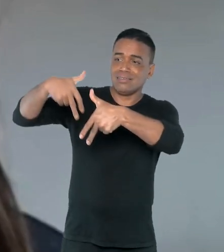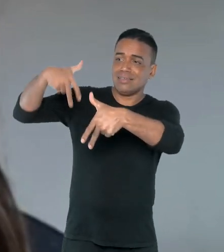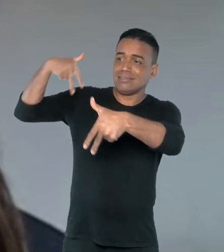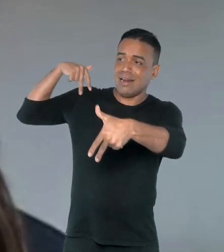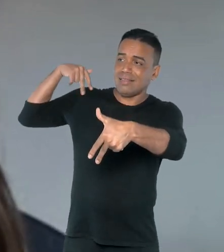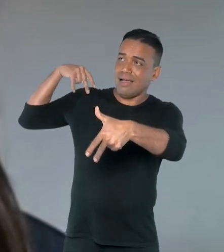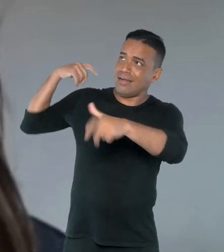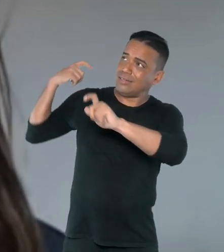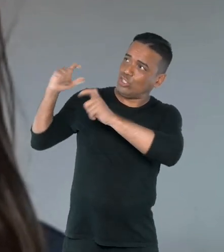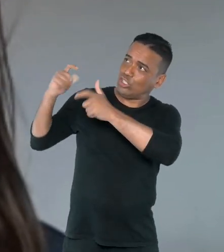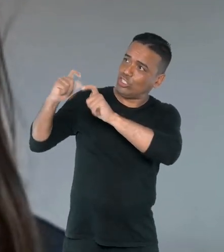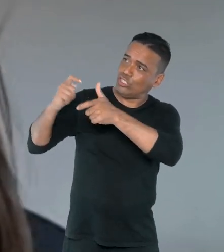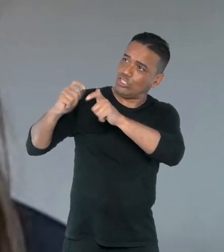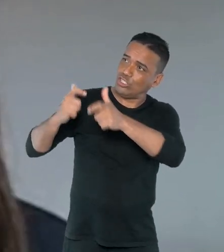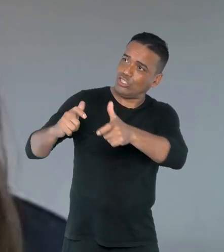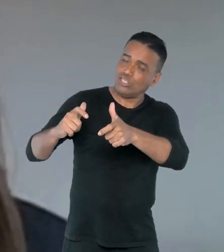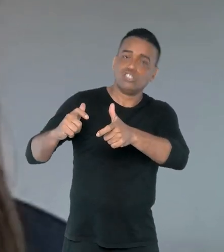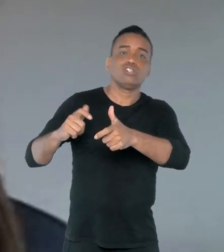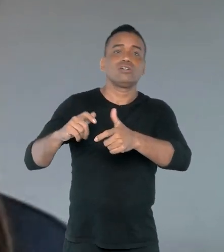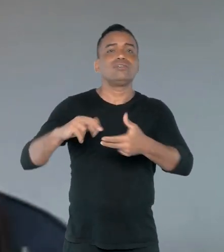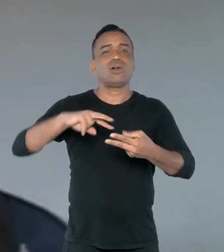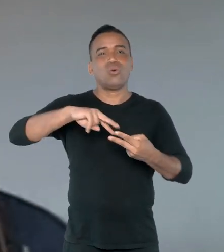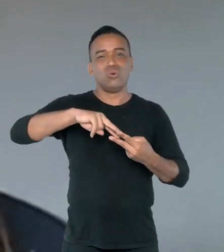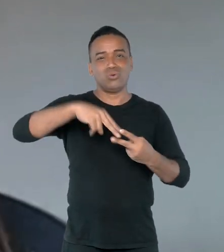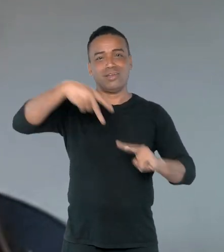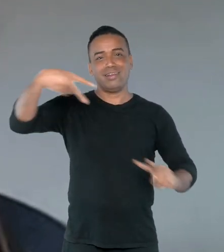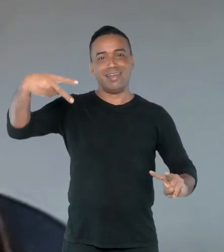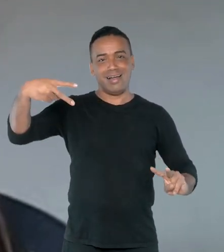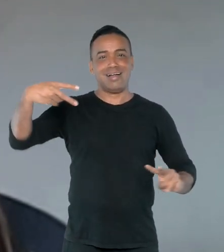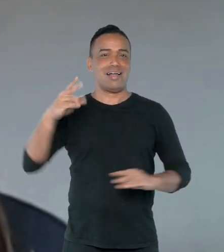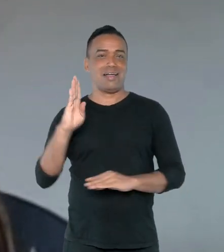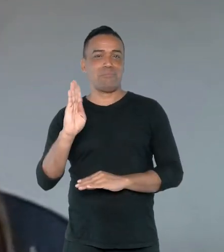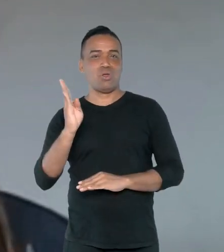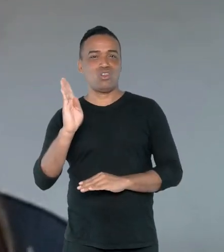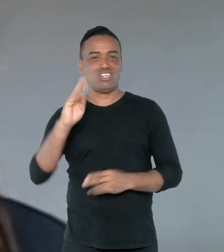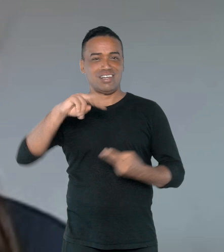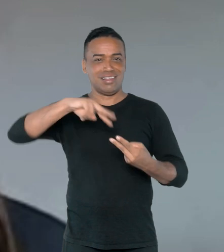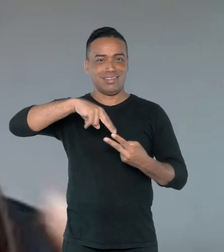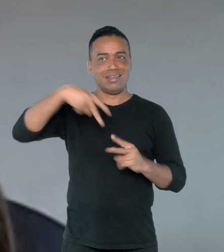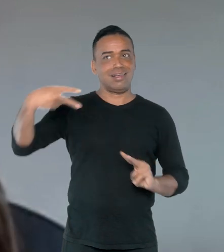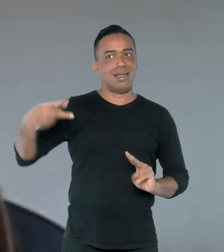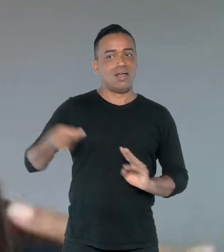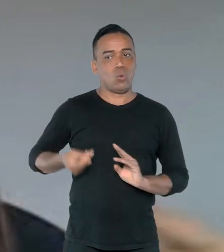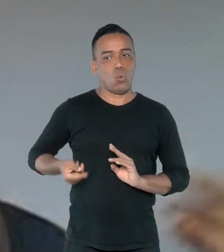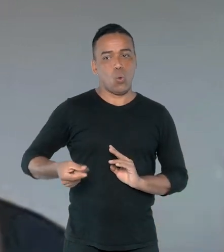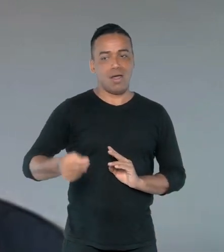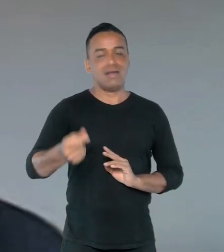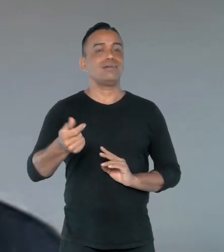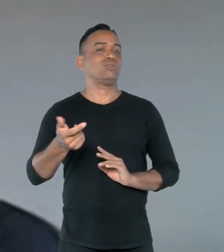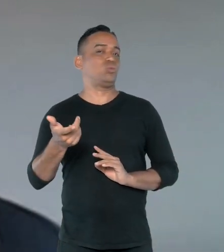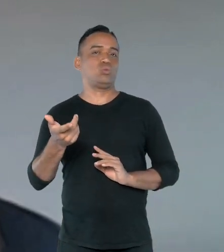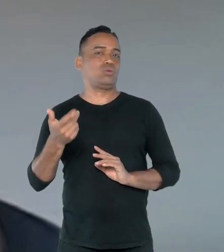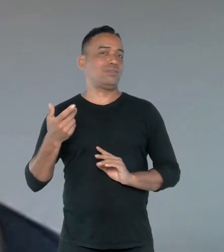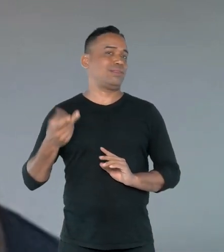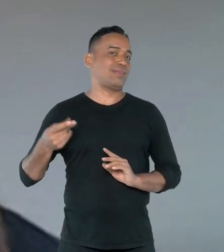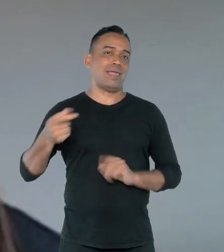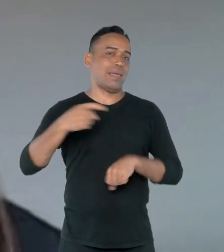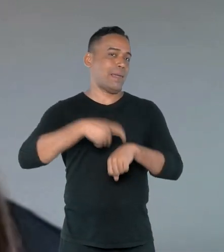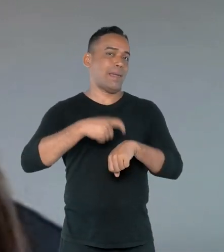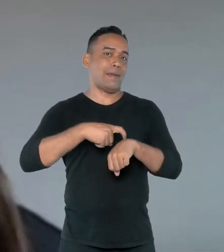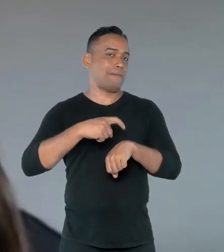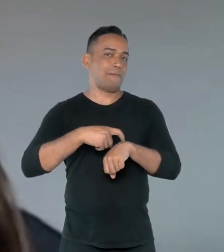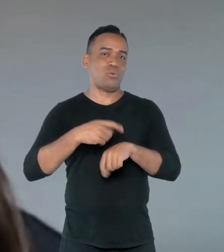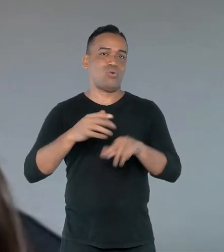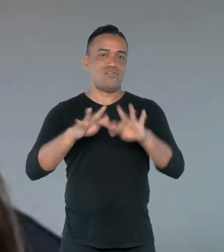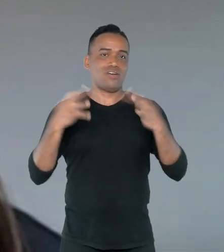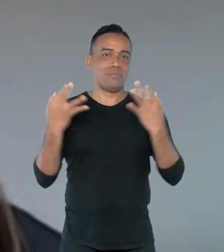ancestralidade mesmo, do DNA, né, biológico, assim, há quanto tempo que a família está aqui na região.